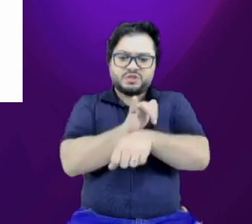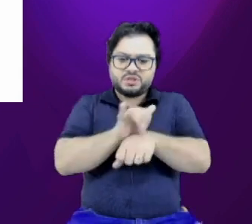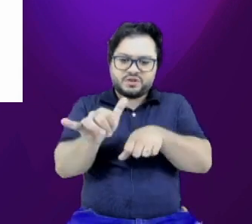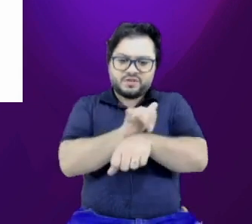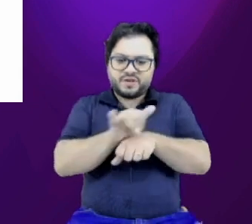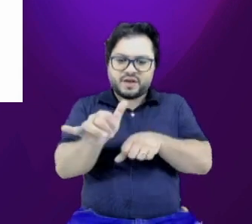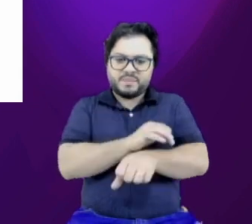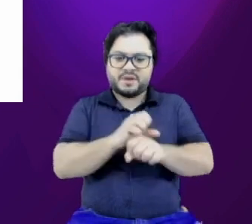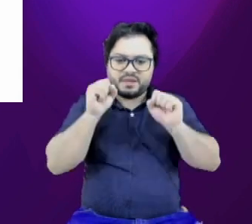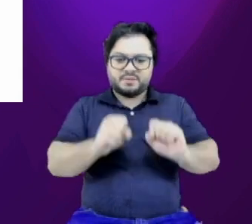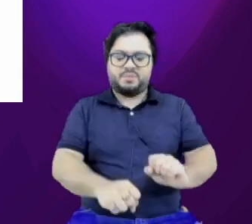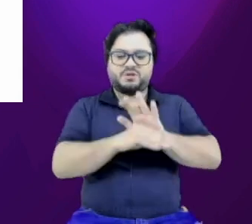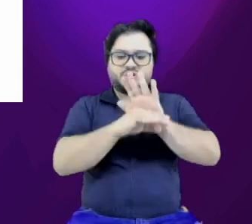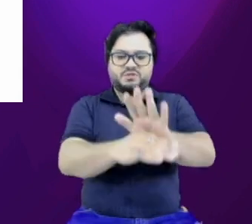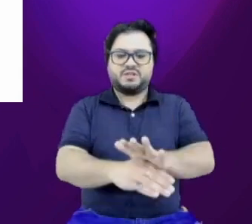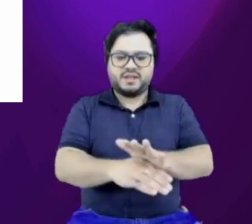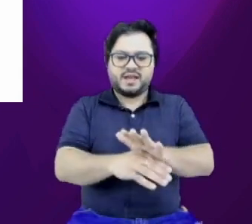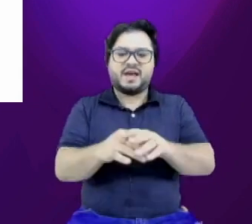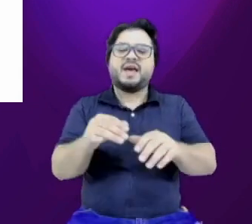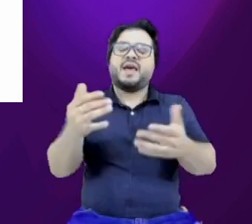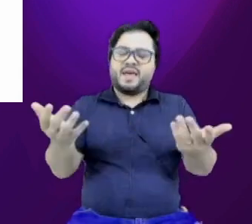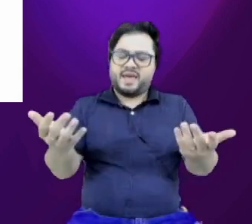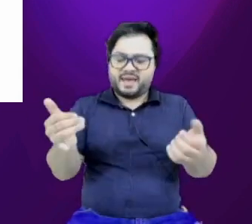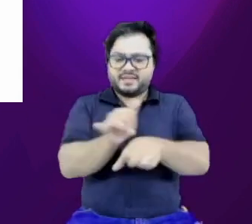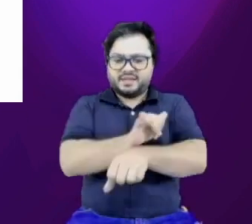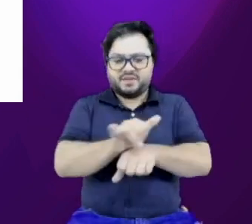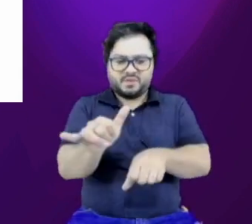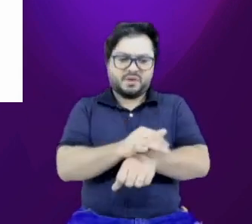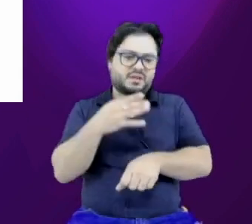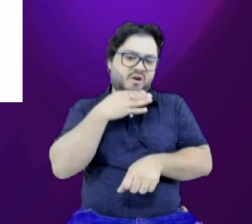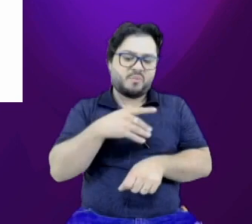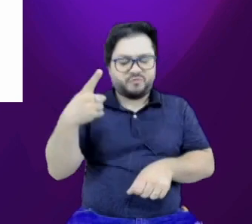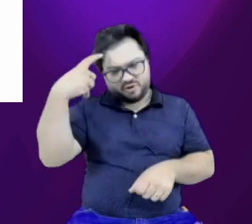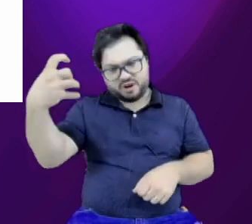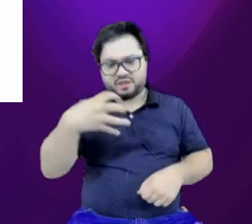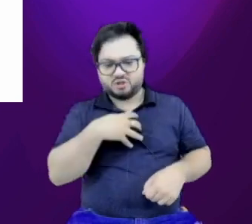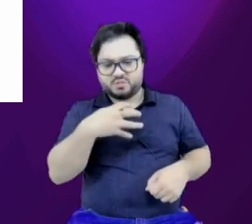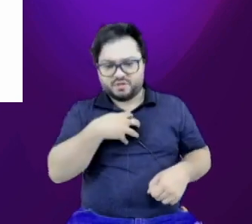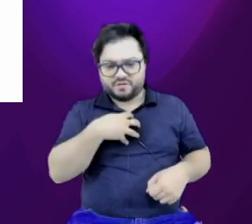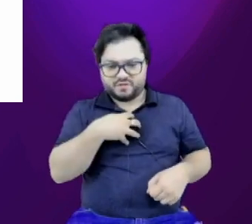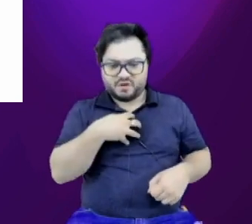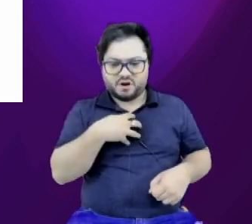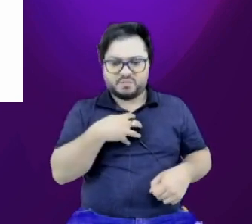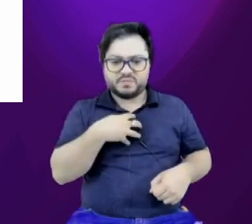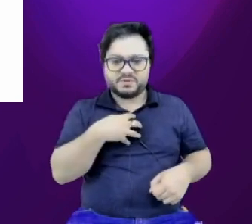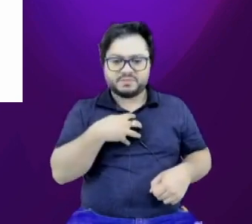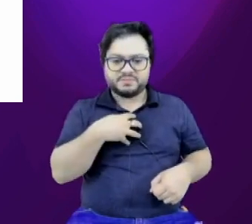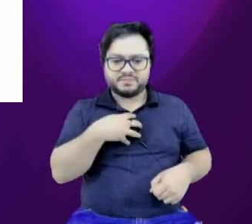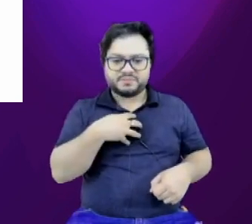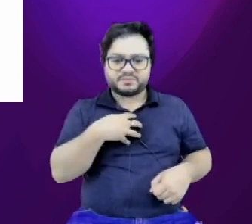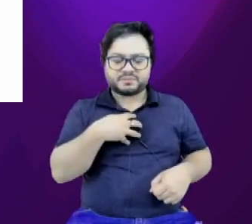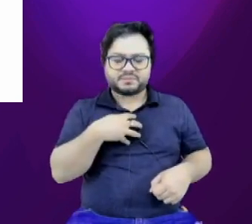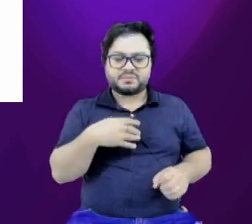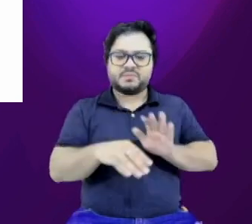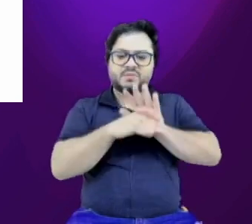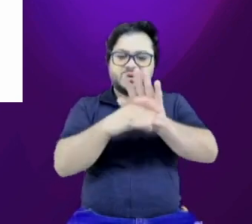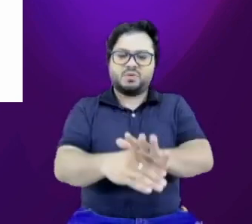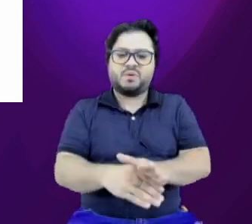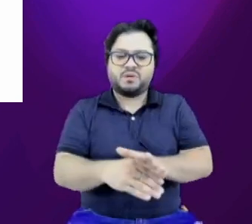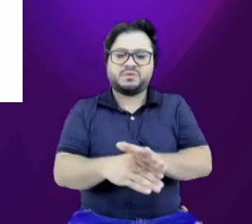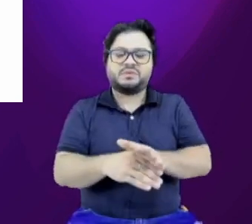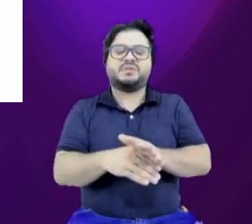pode auxiliar. Essa ferramenta, é claro, ela foi criada de uma forma com o auxílio